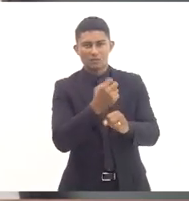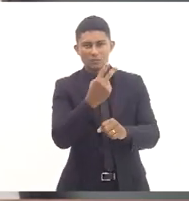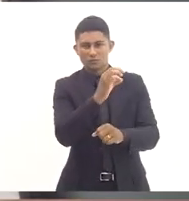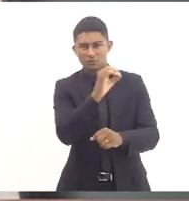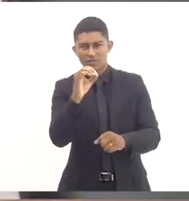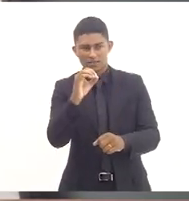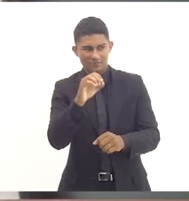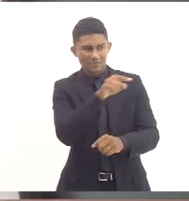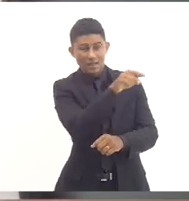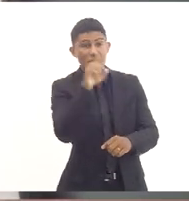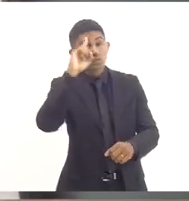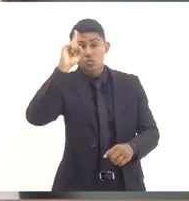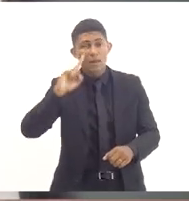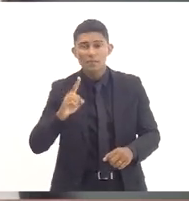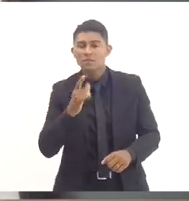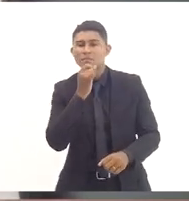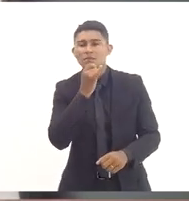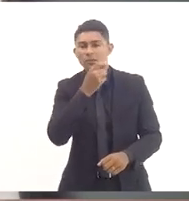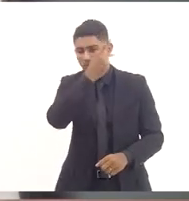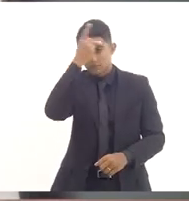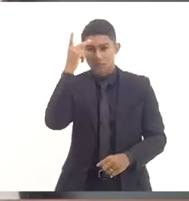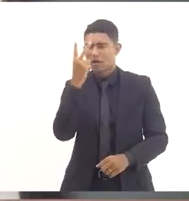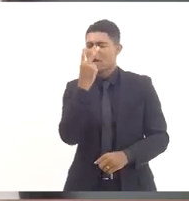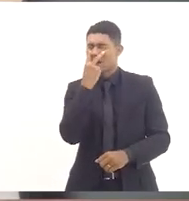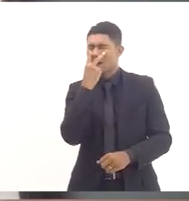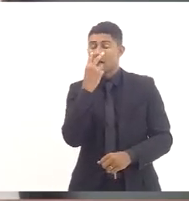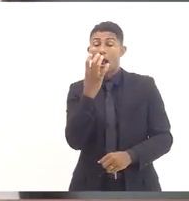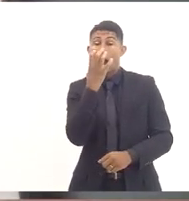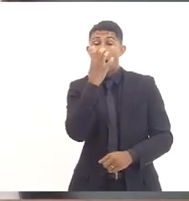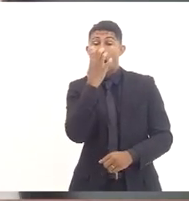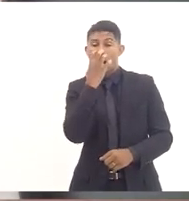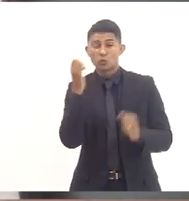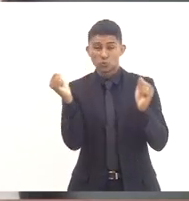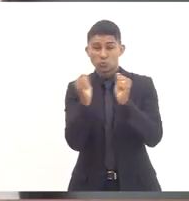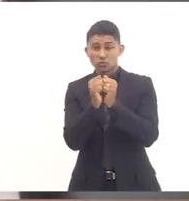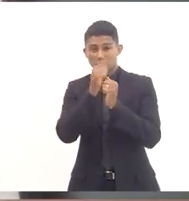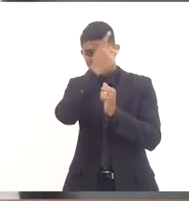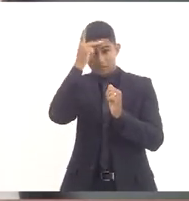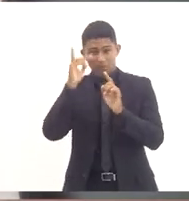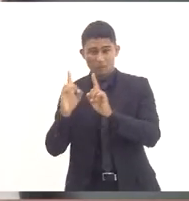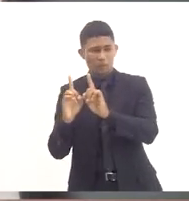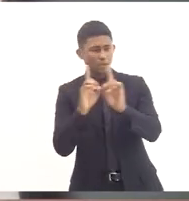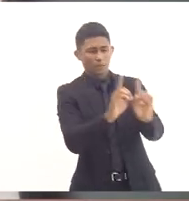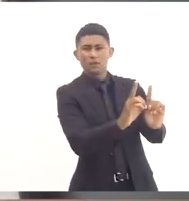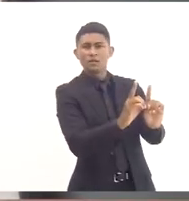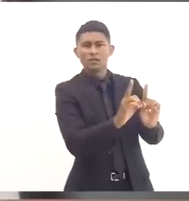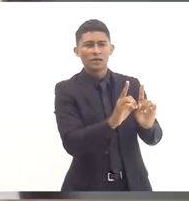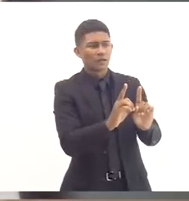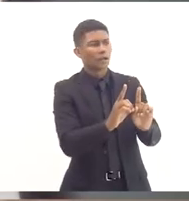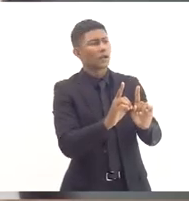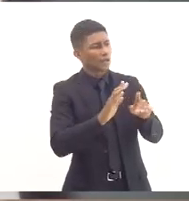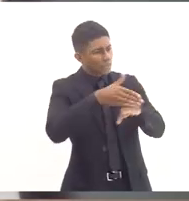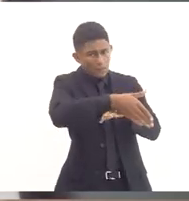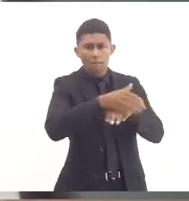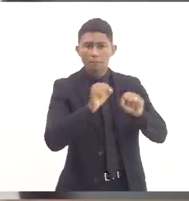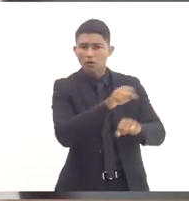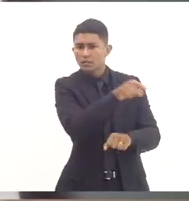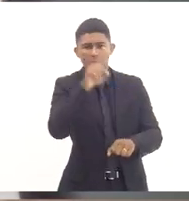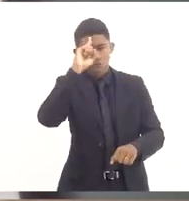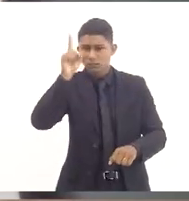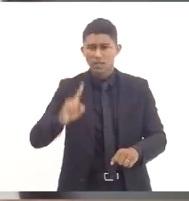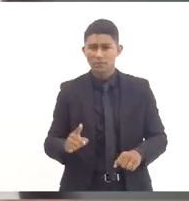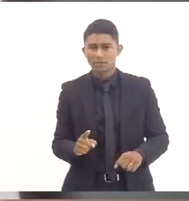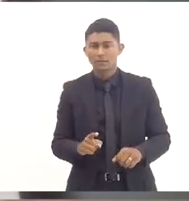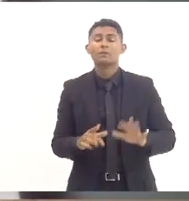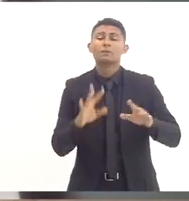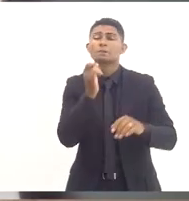você imagina né se para a gente mas não Sapucaí daquele jeito você vai para uma portaria Aí fala assim não você não pode entrar por aqui você